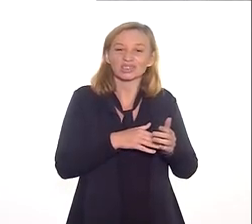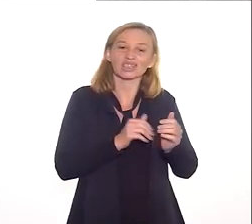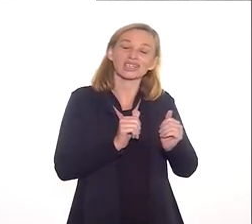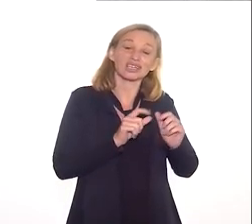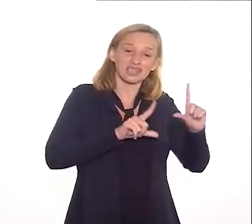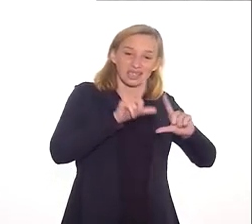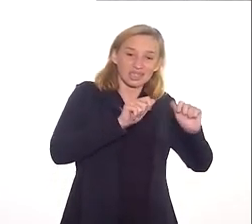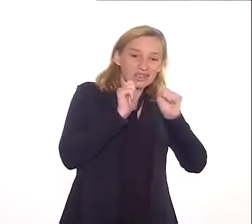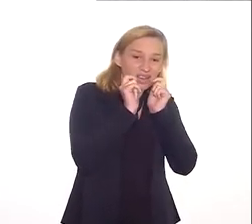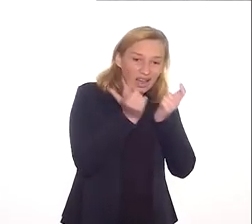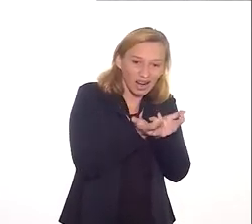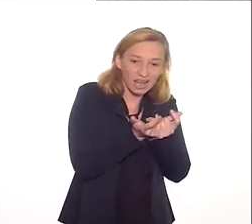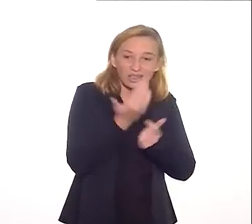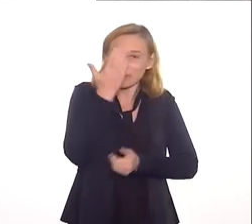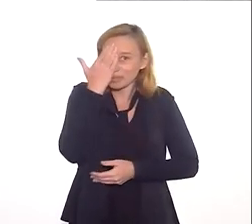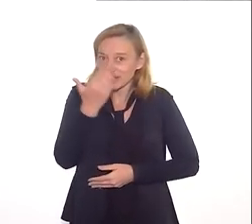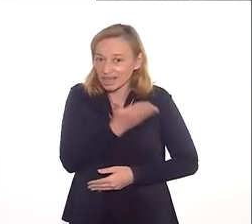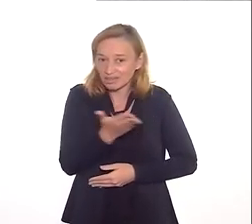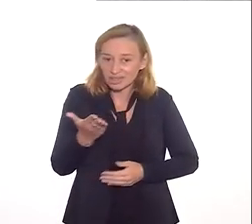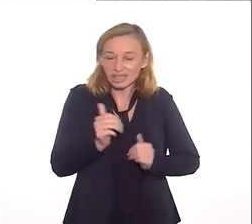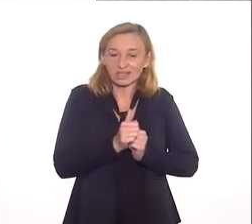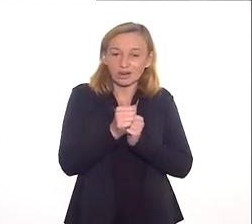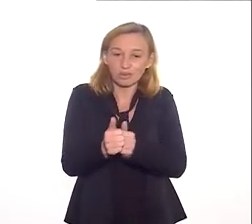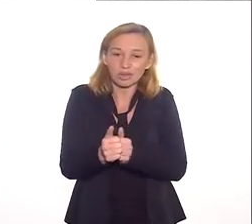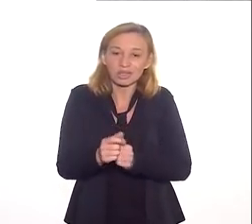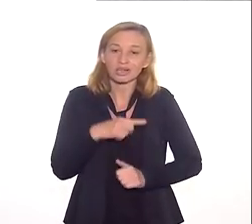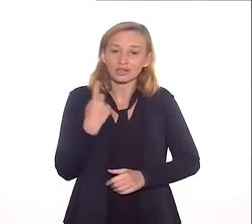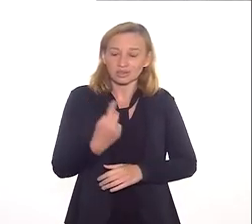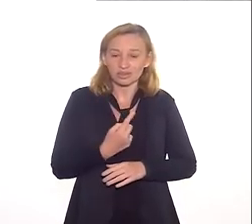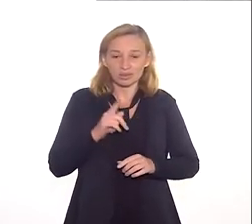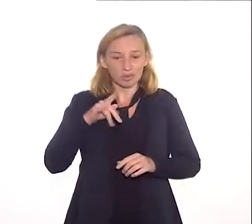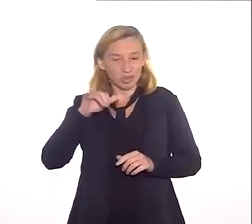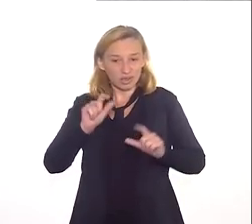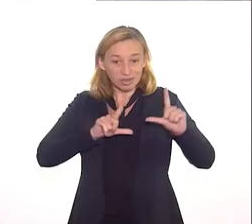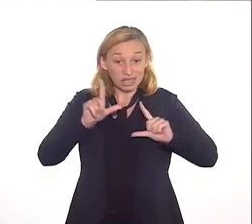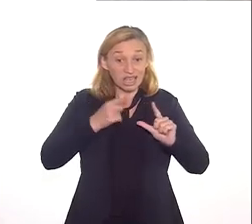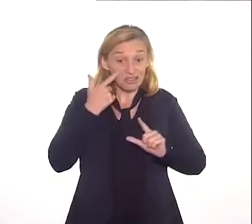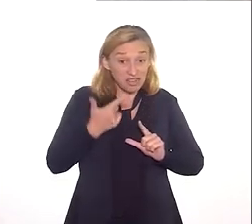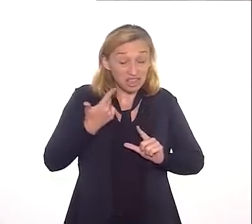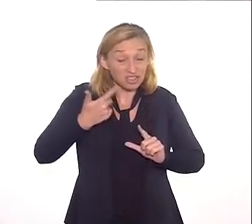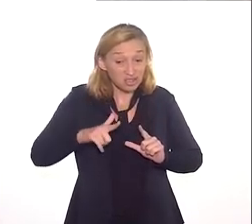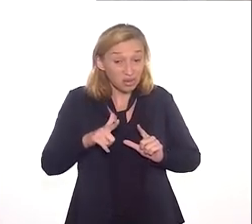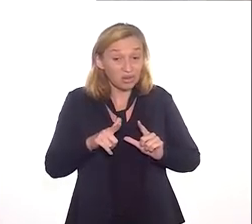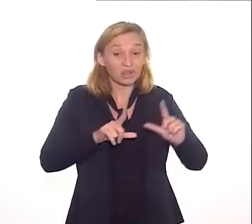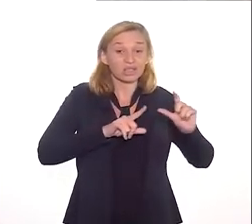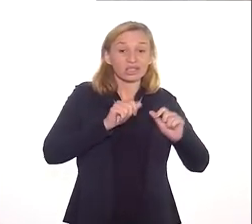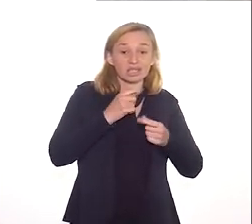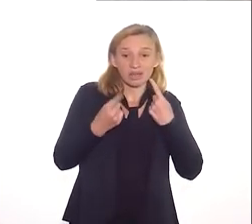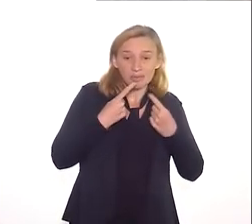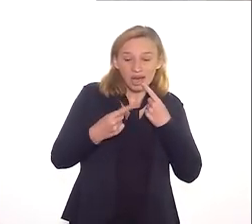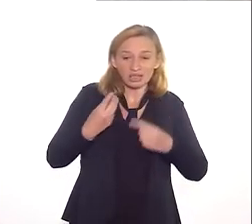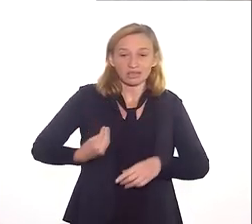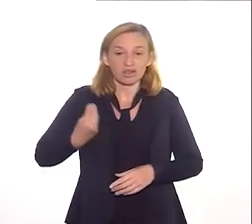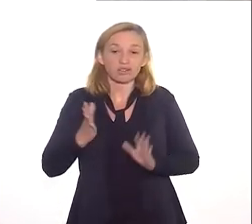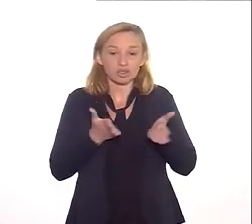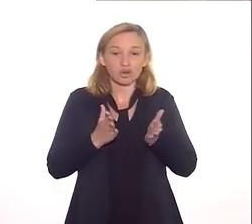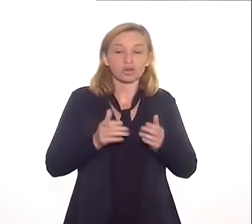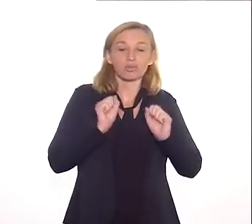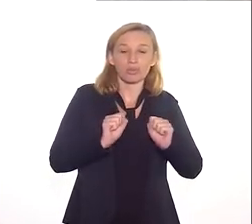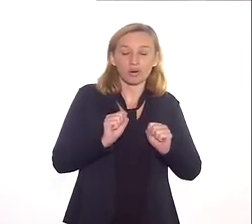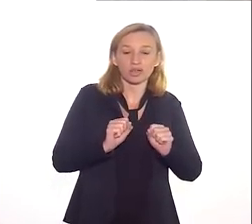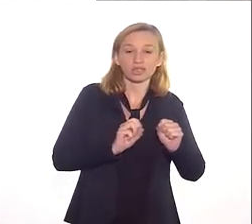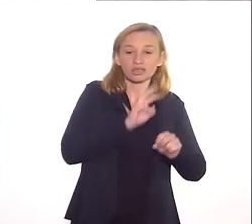todo mundo que assistiu a gente pela TV Alerj. Muito obrigada por vocês terem acompanhado nosso programa. E se vocês quiserem rever o debate virtual de hoje,